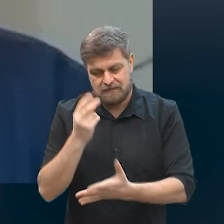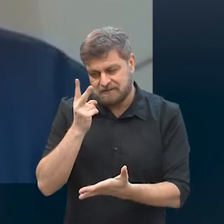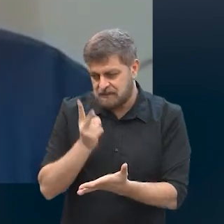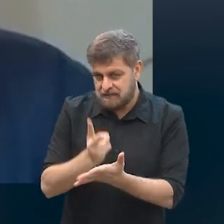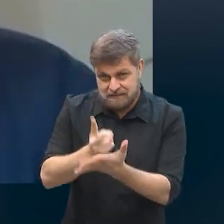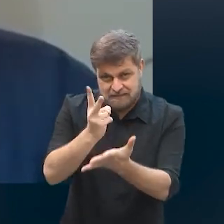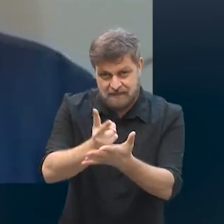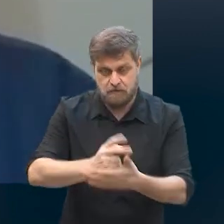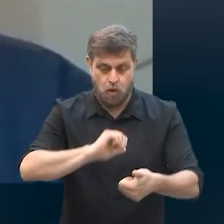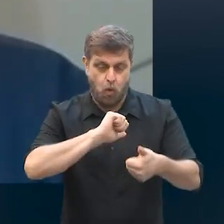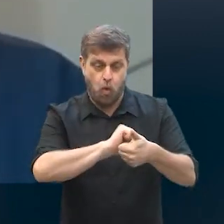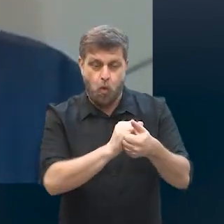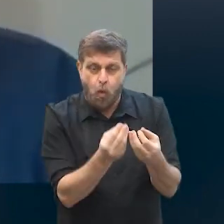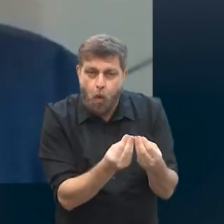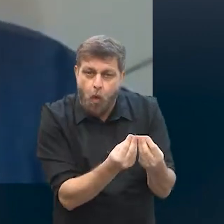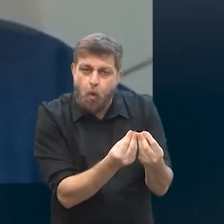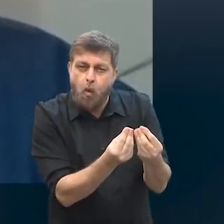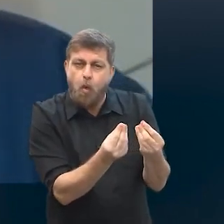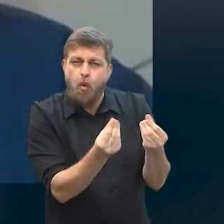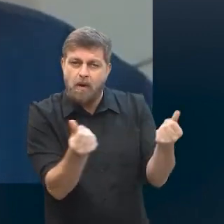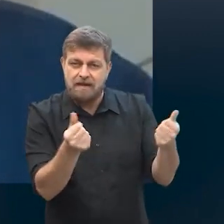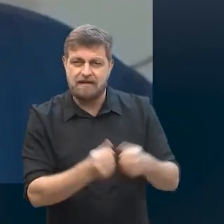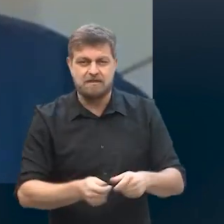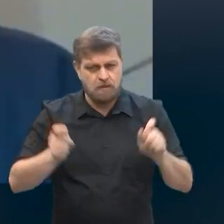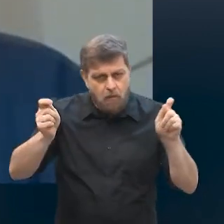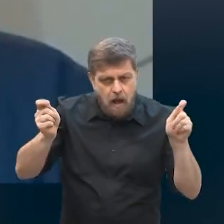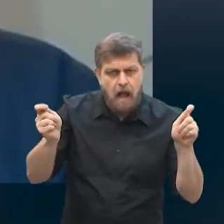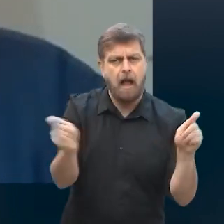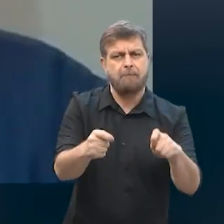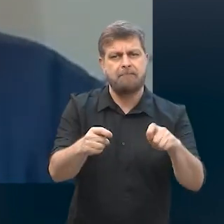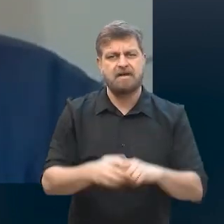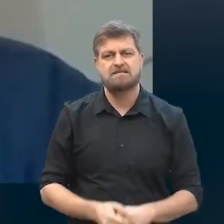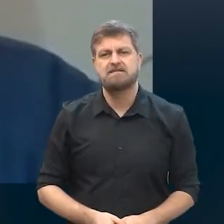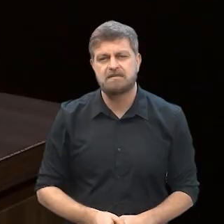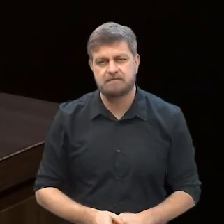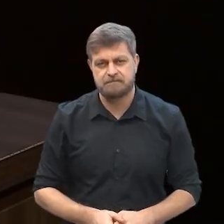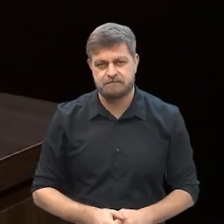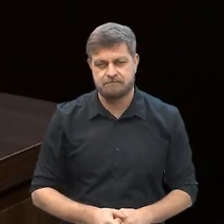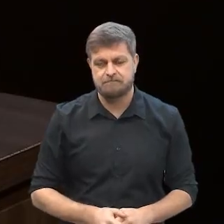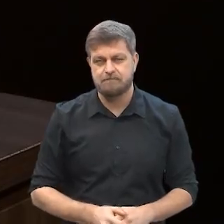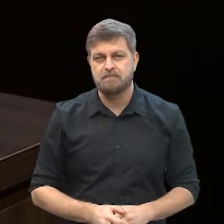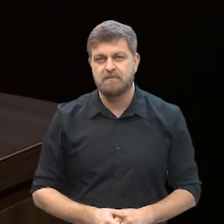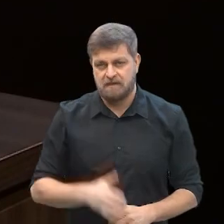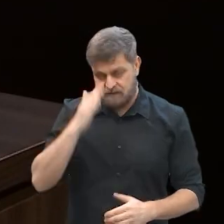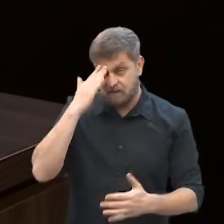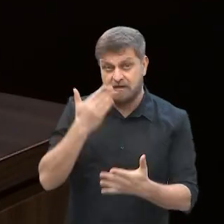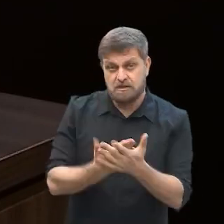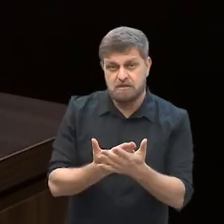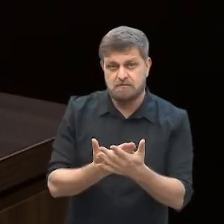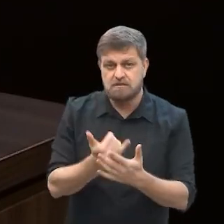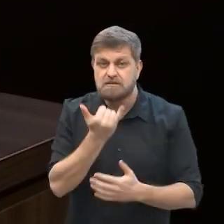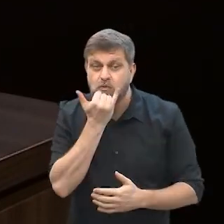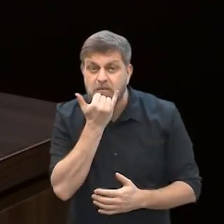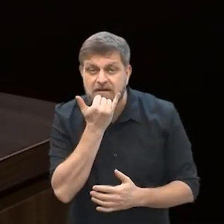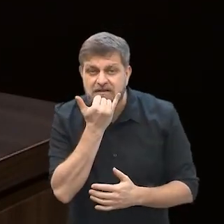sempre com qualidade e com capacidade financeira. E com